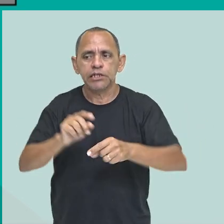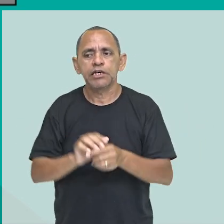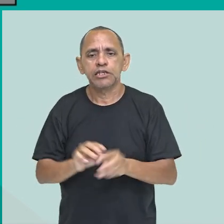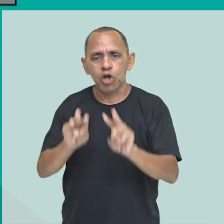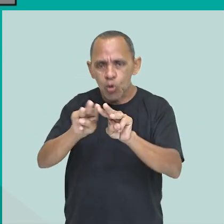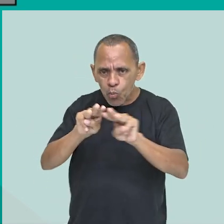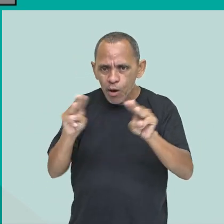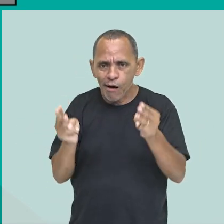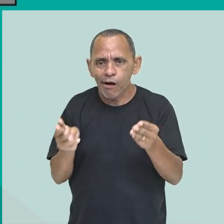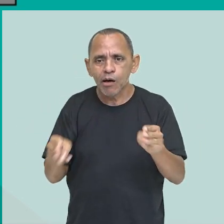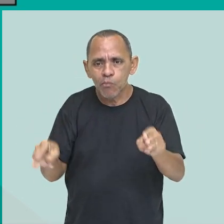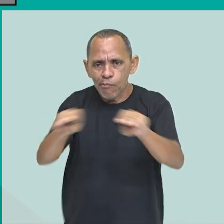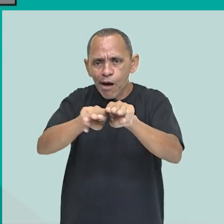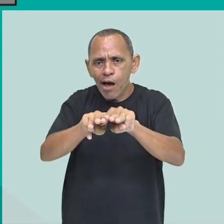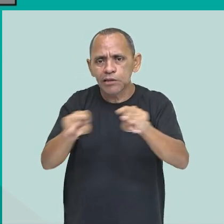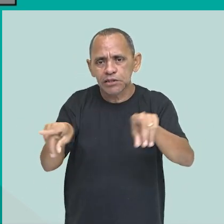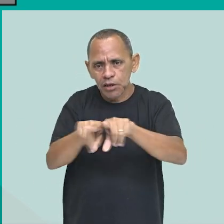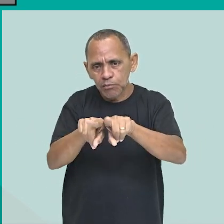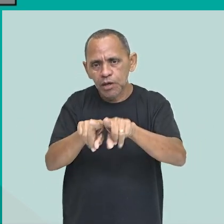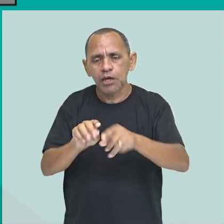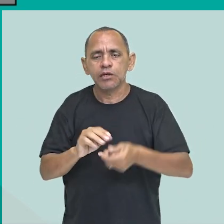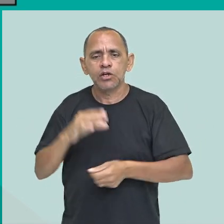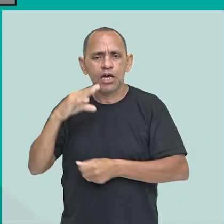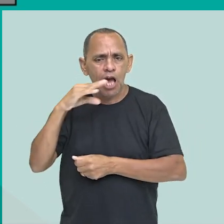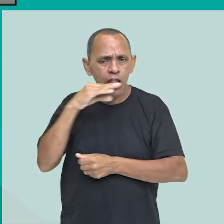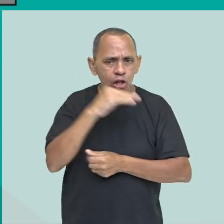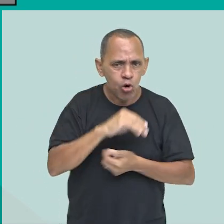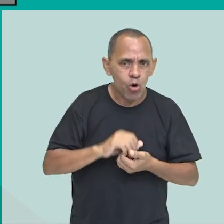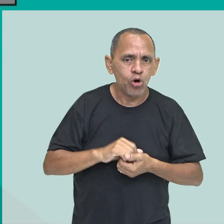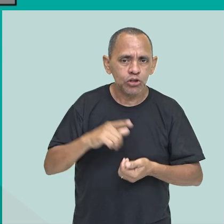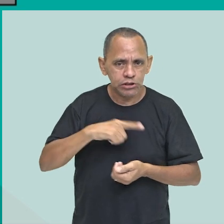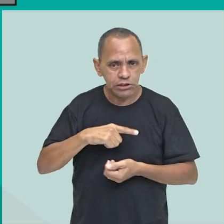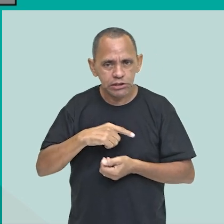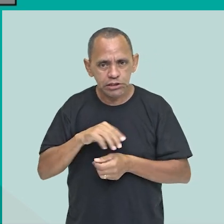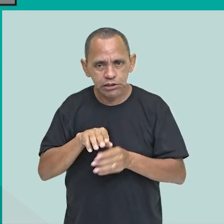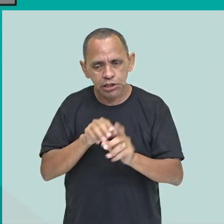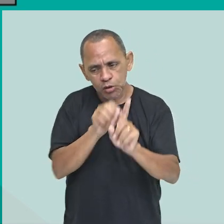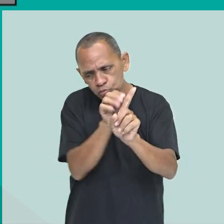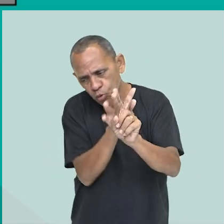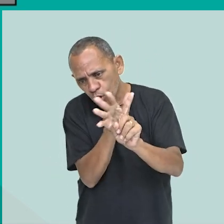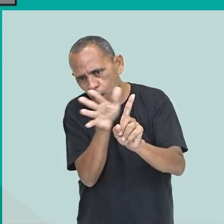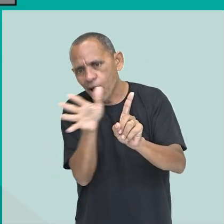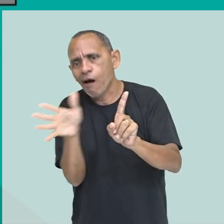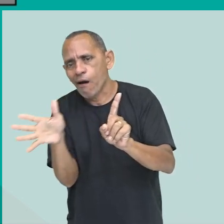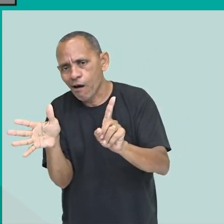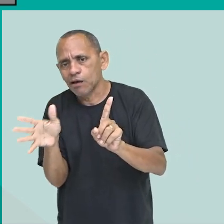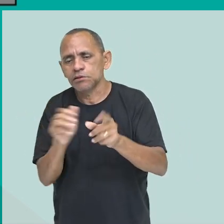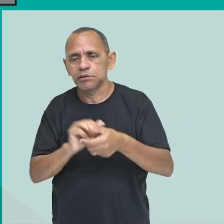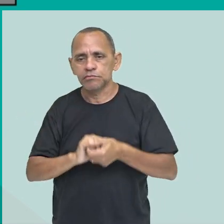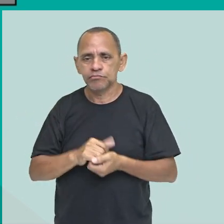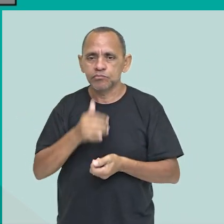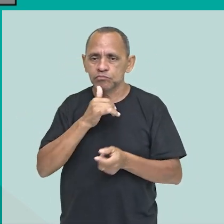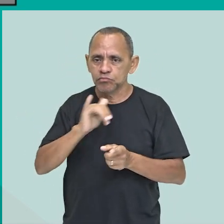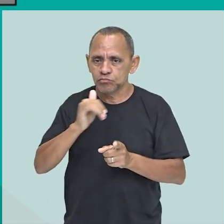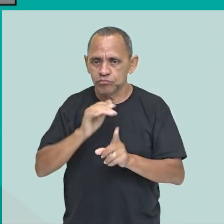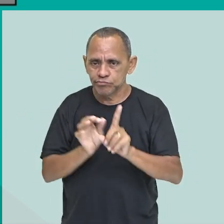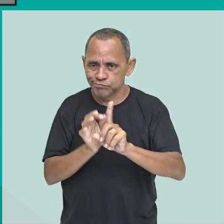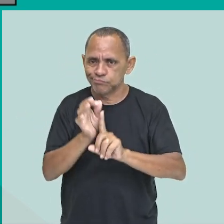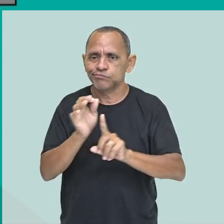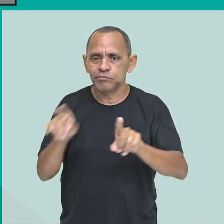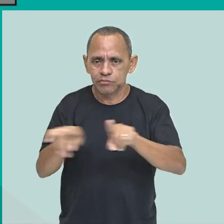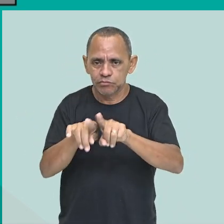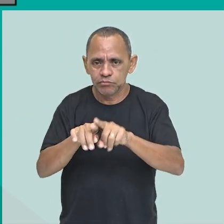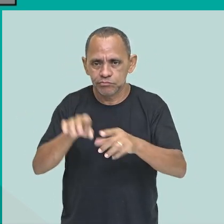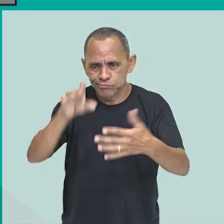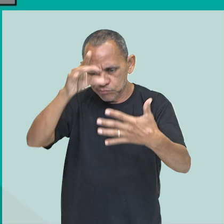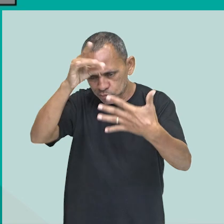de calor de um corpo, ocorre a transferência de energia térmica. Nesse caso, as partículas elétricas de